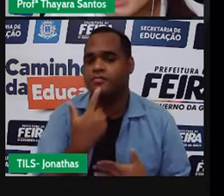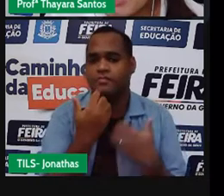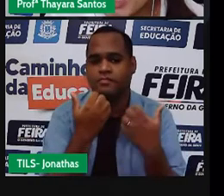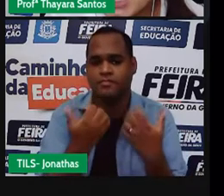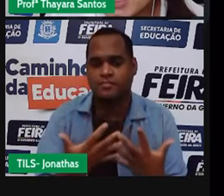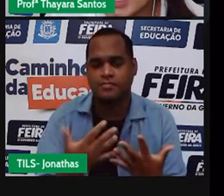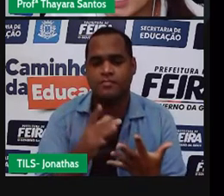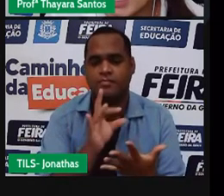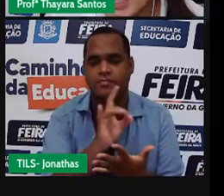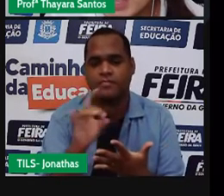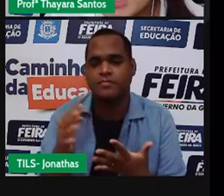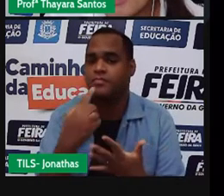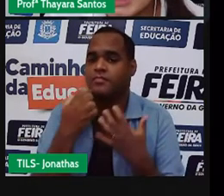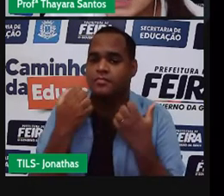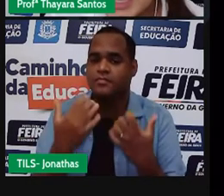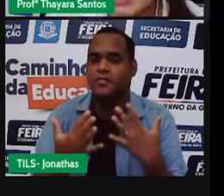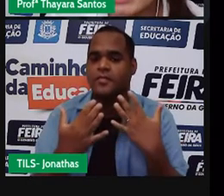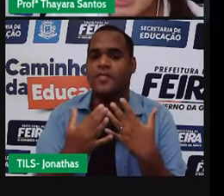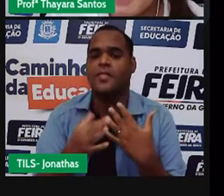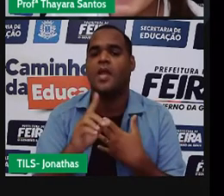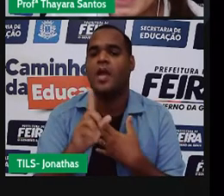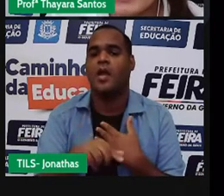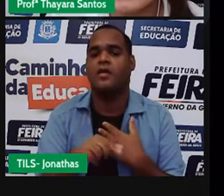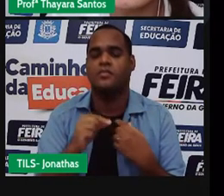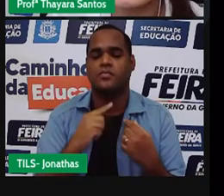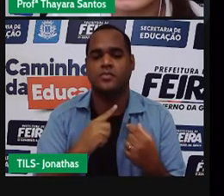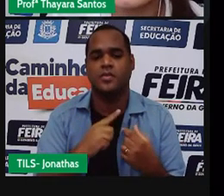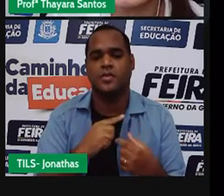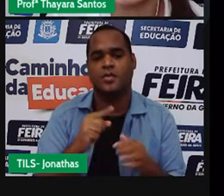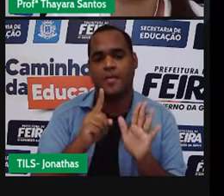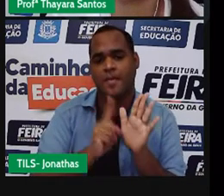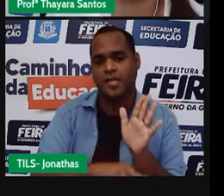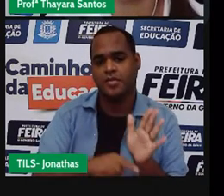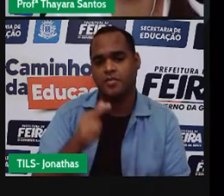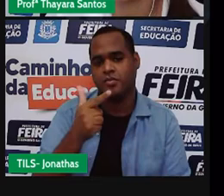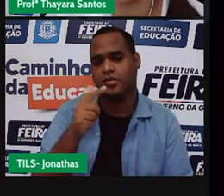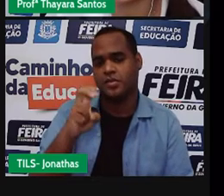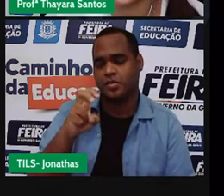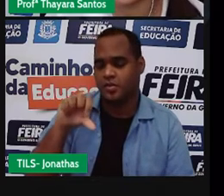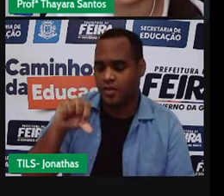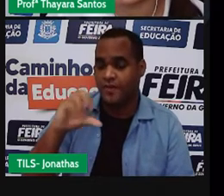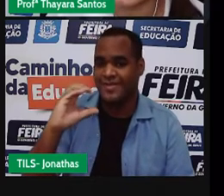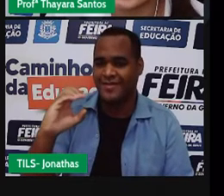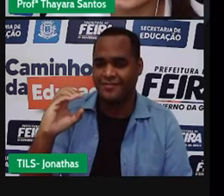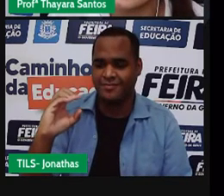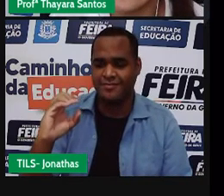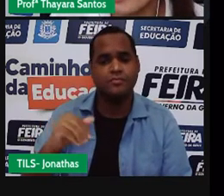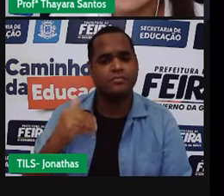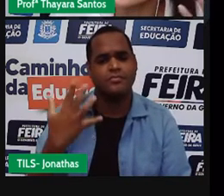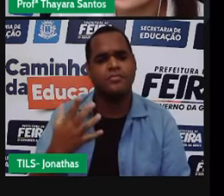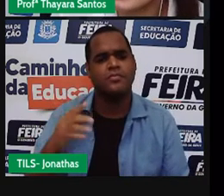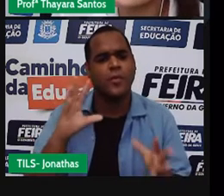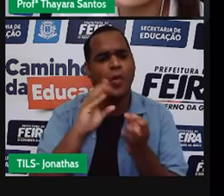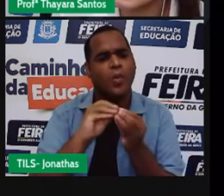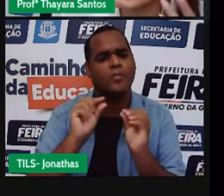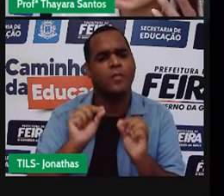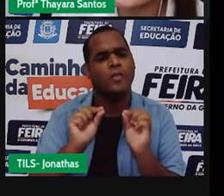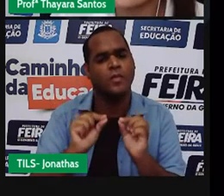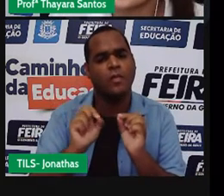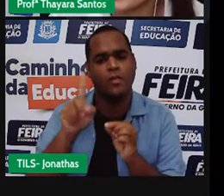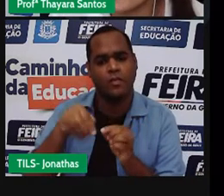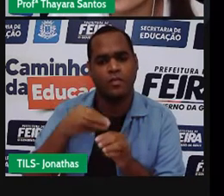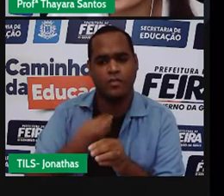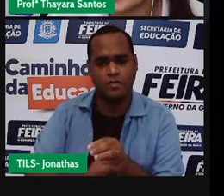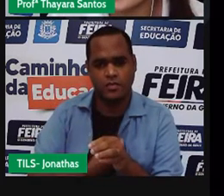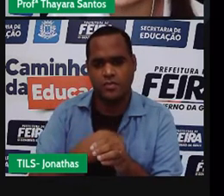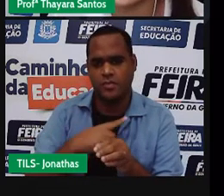nessa simulação aqui essa matéria tá - 259 graus celcius Então qual estado